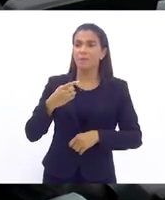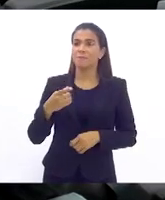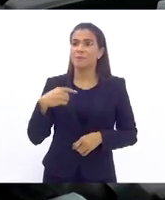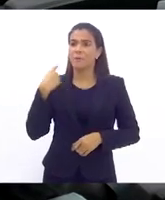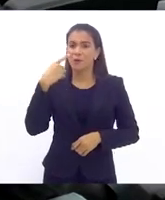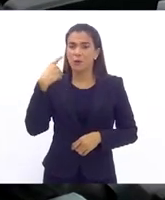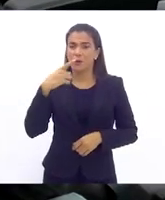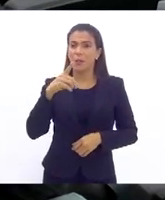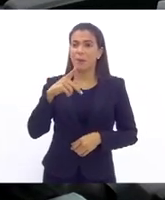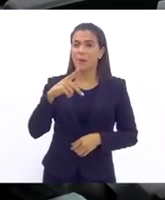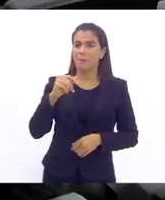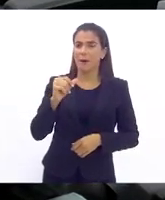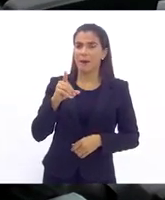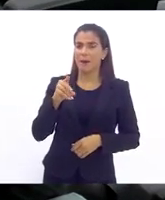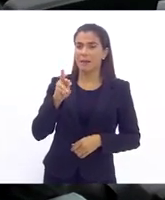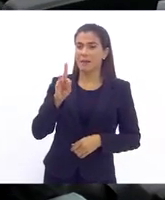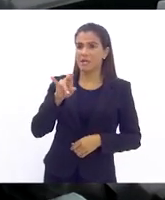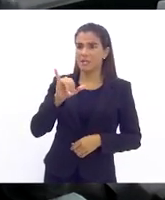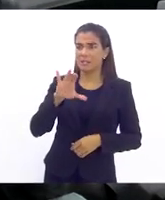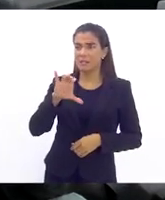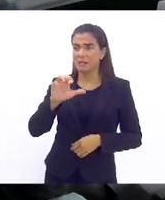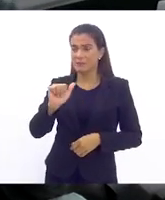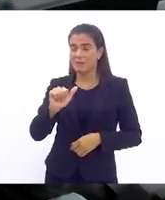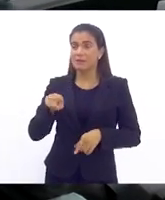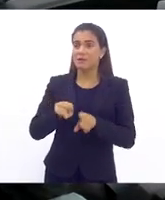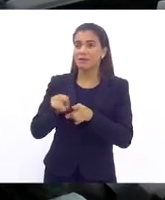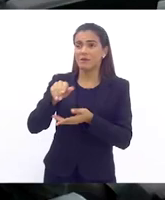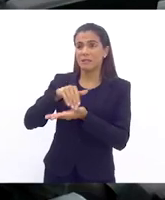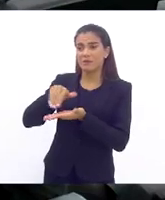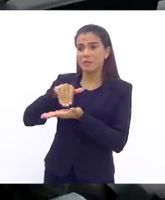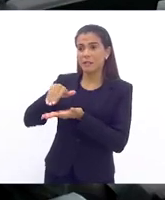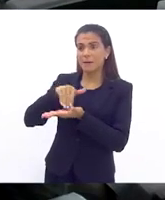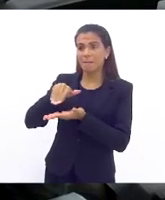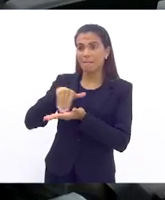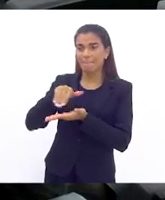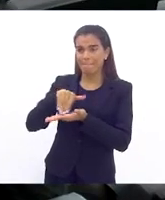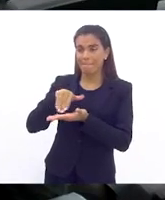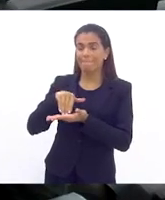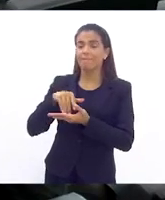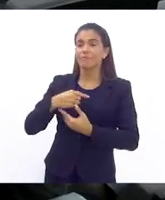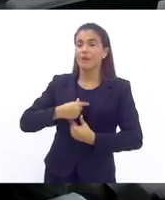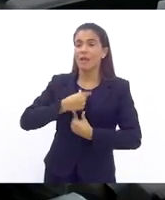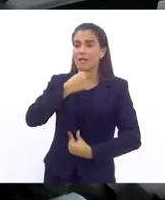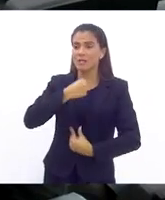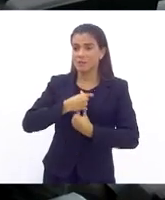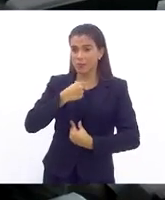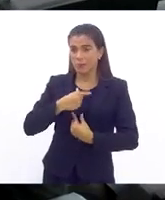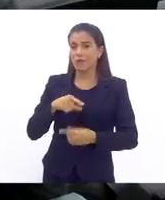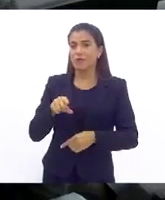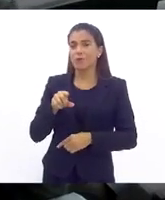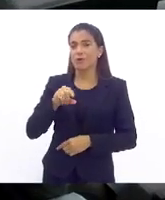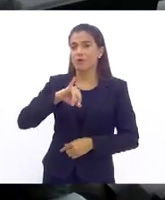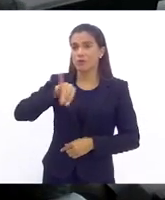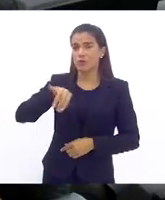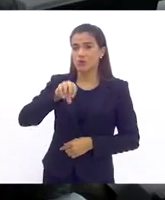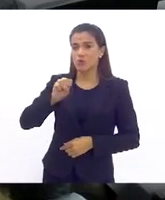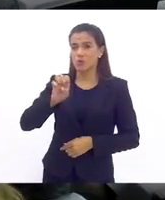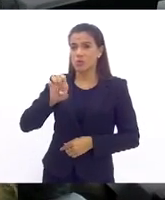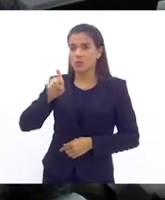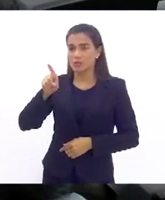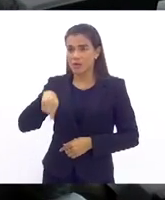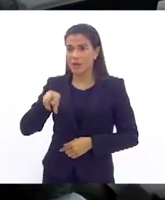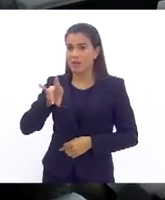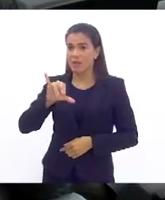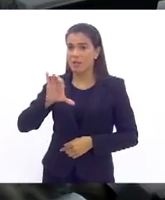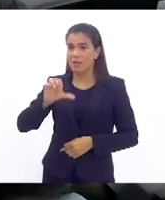Nelson Stephanie secretário executivo Zé Ricardo eu